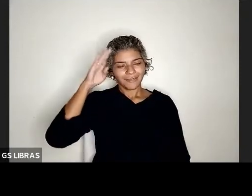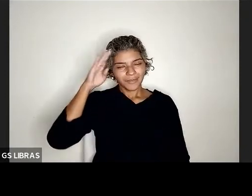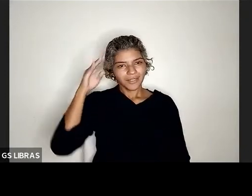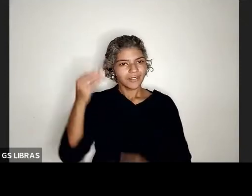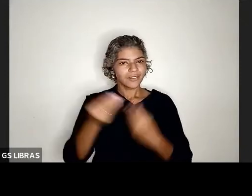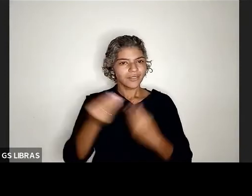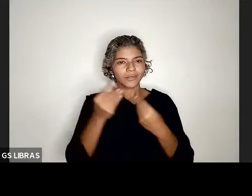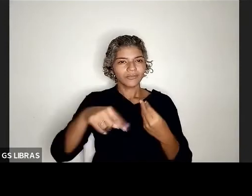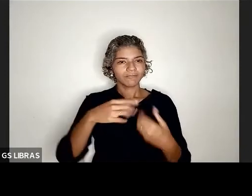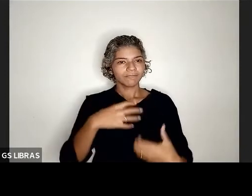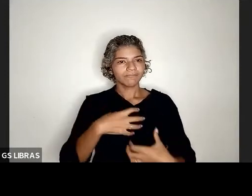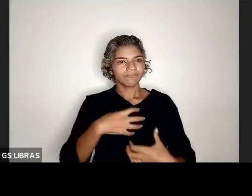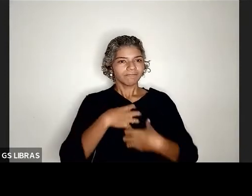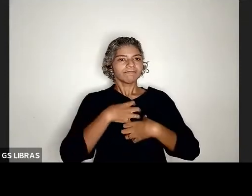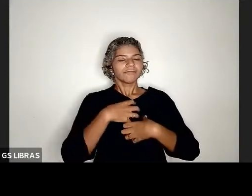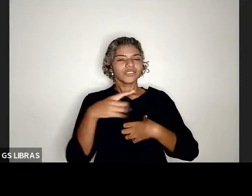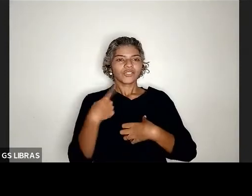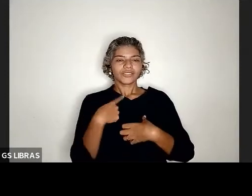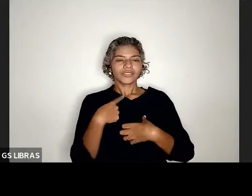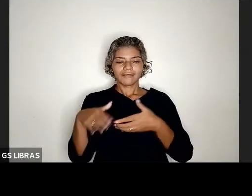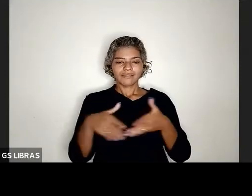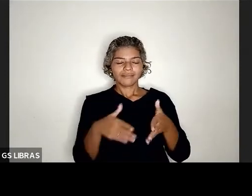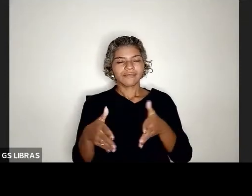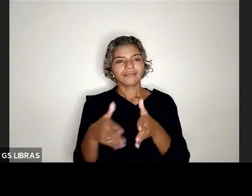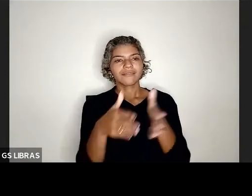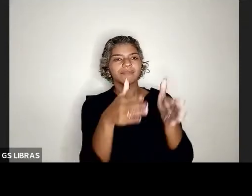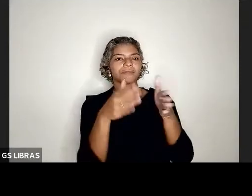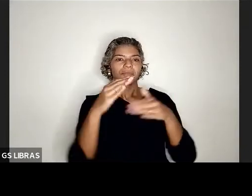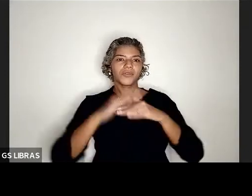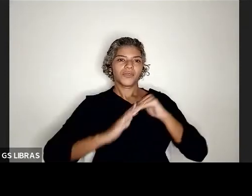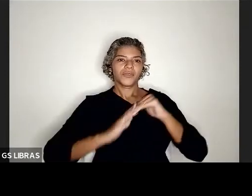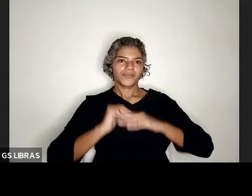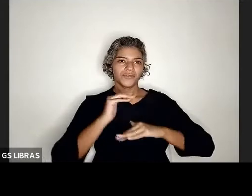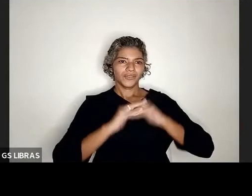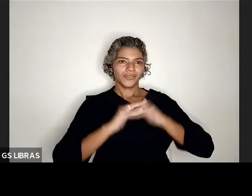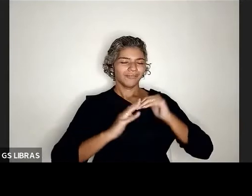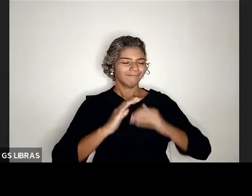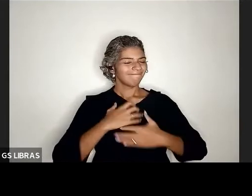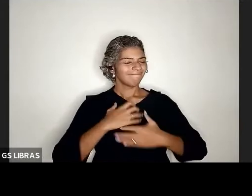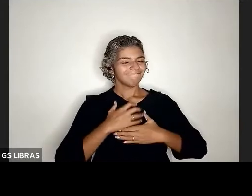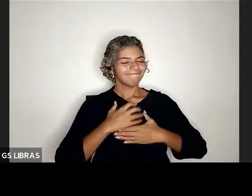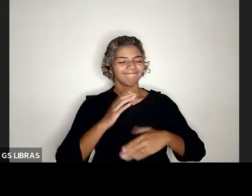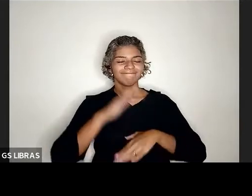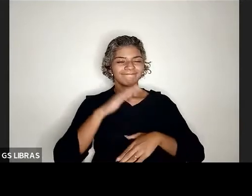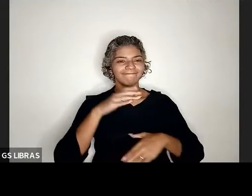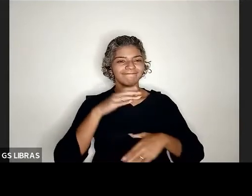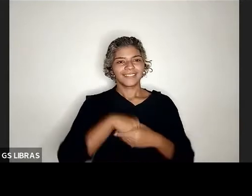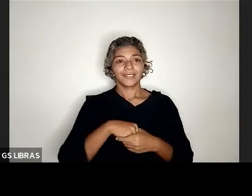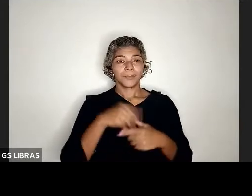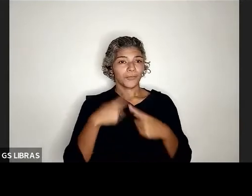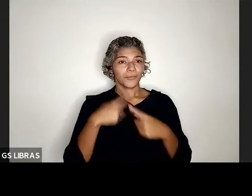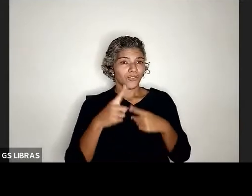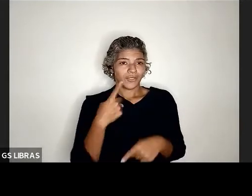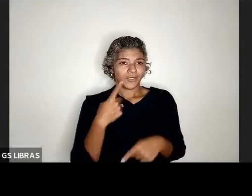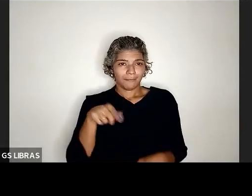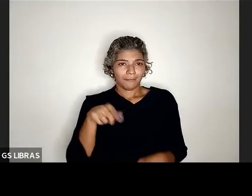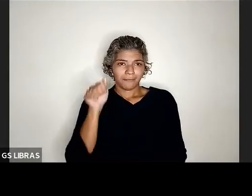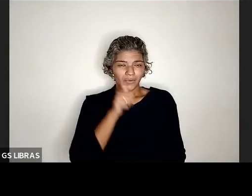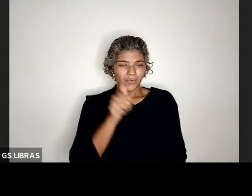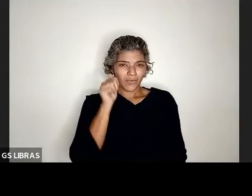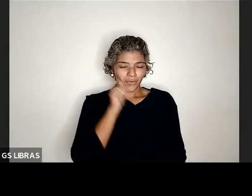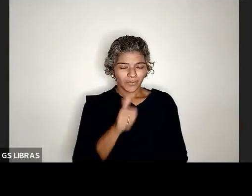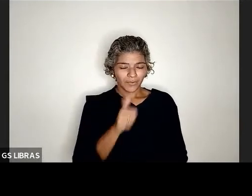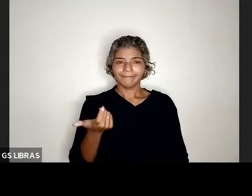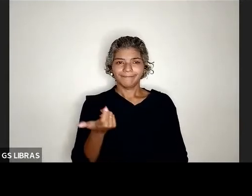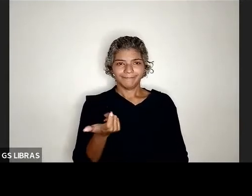nos impacta. A nossa trajetória profissional é profundamente impactada na academia pelo fato de sermos mulheres, né? Pelo fato